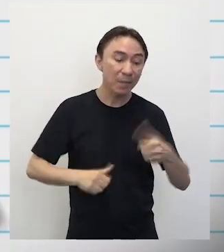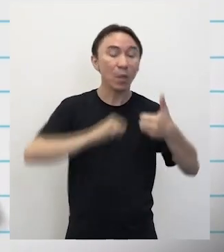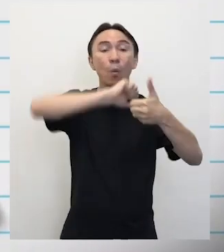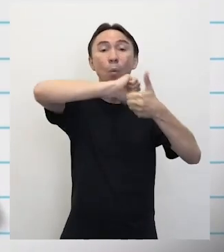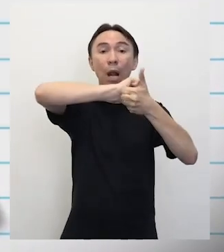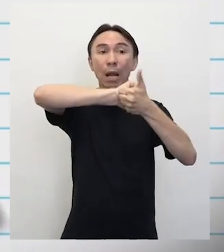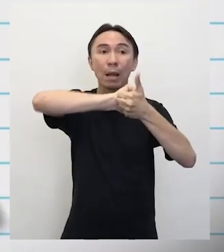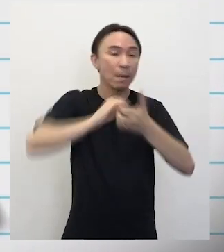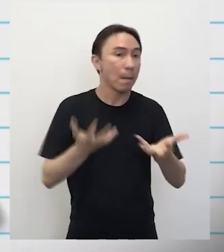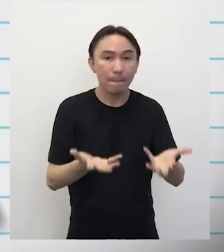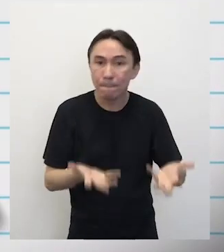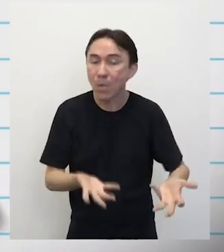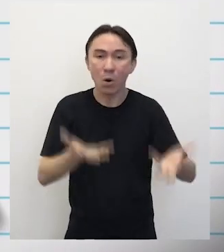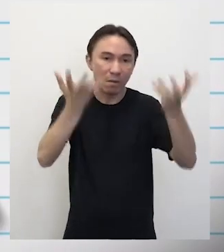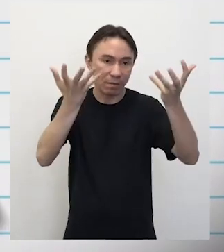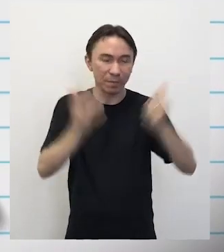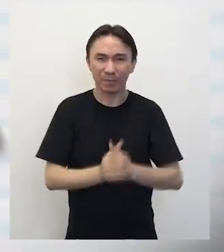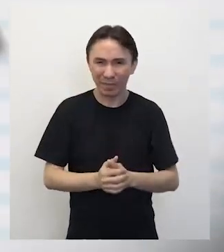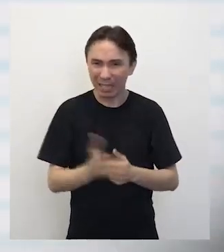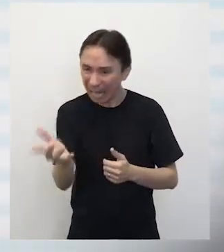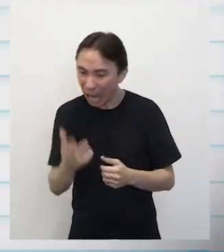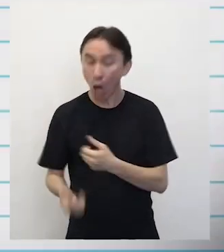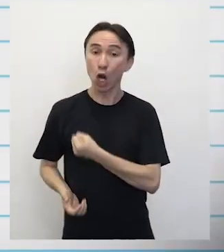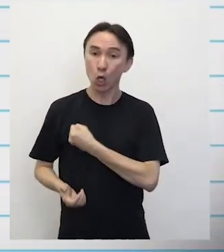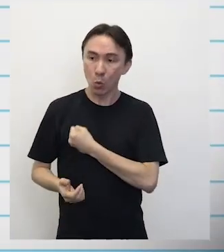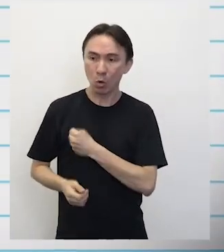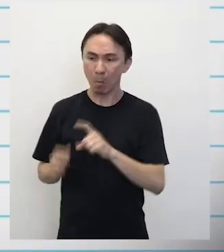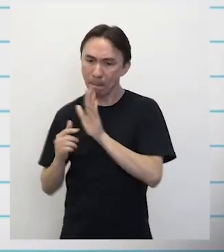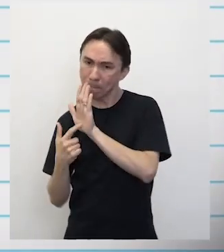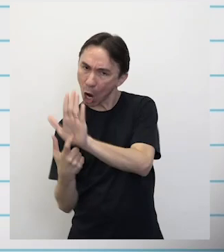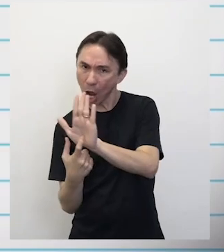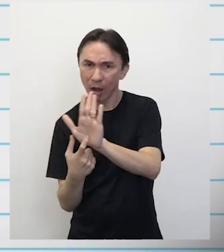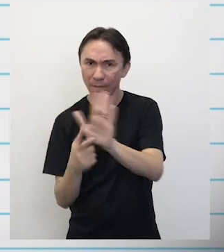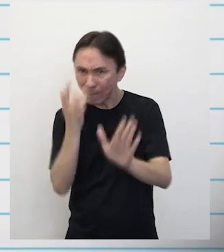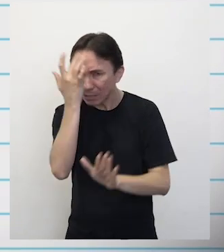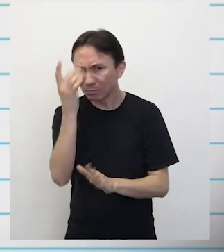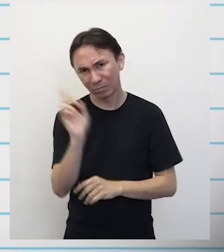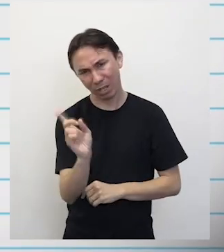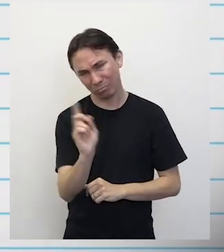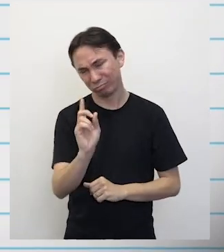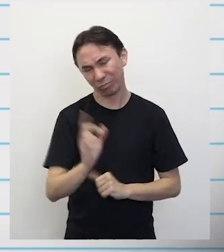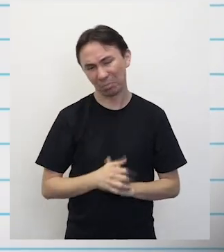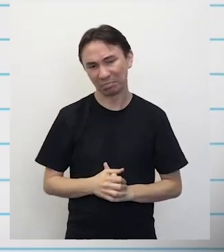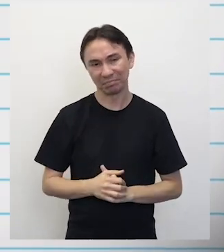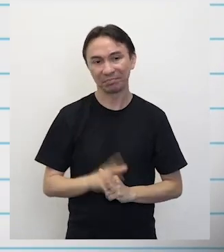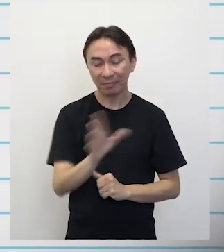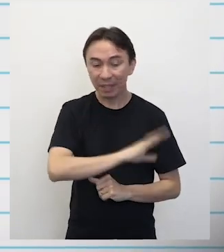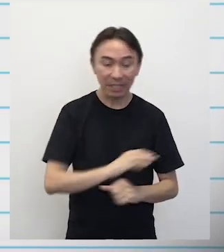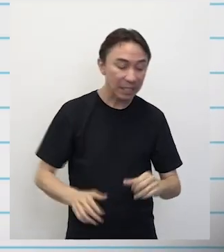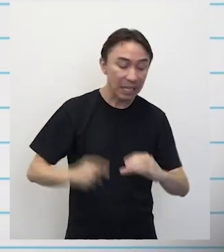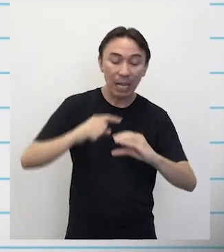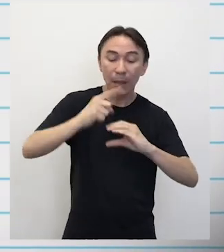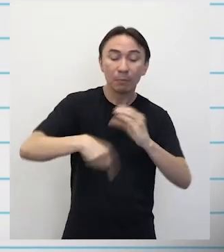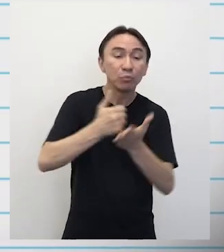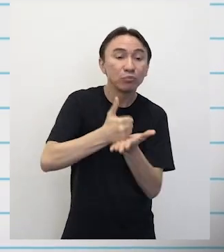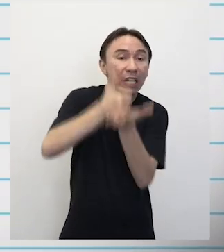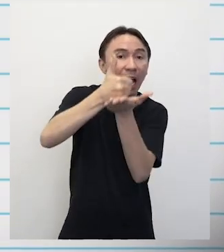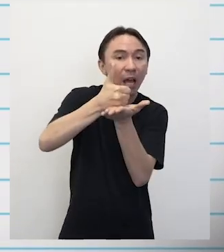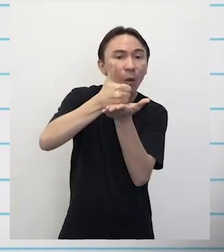o que não é facilmente traduzido em números. Por fim, sustentável. Sustentável se relaciona com